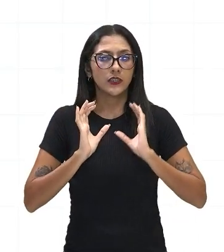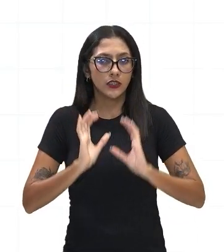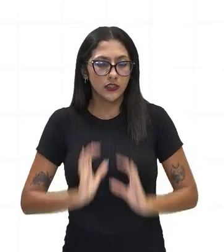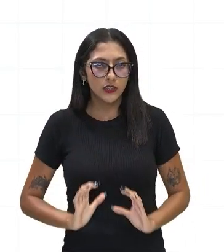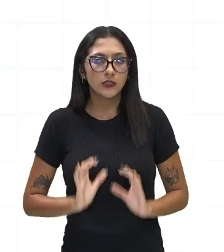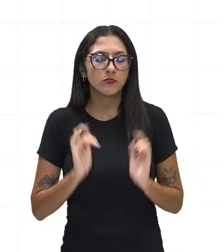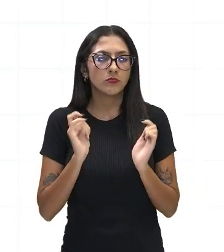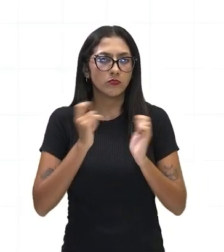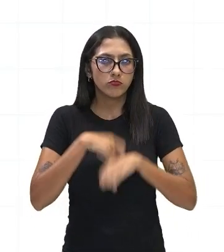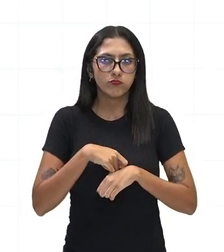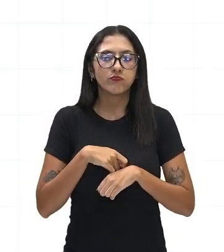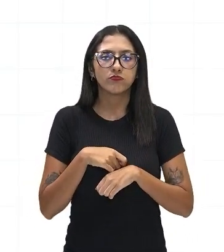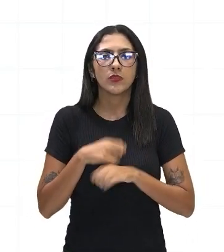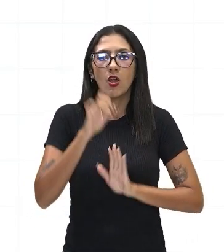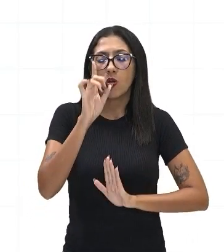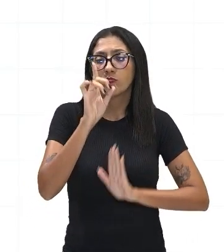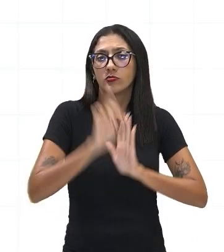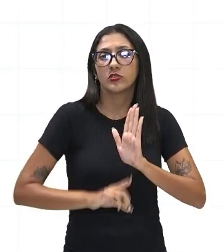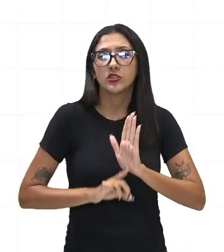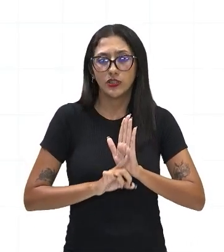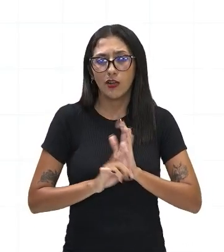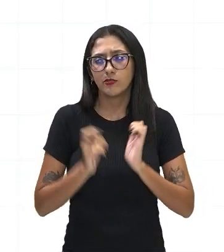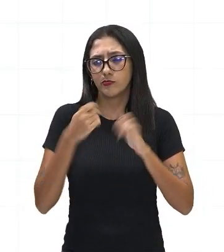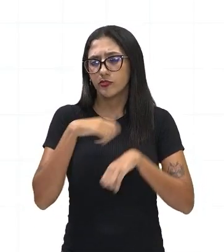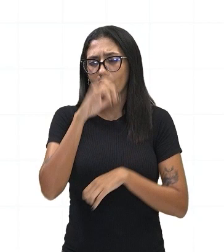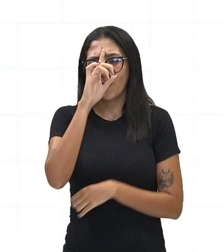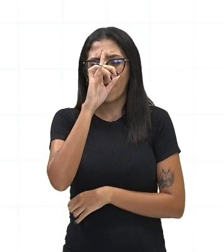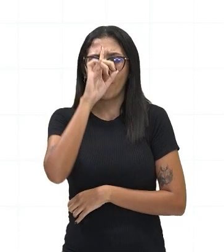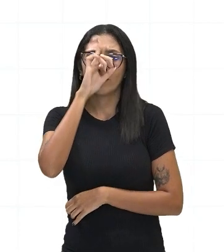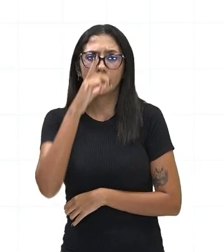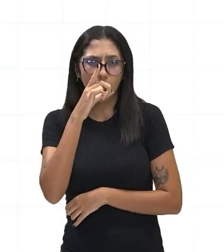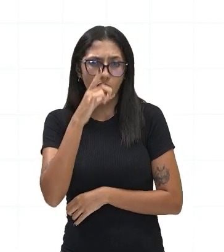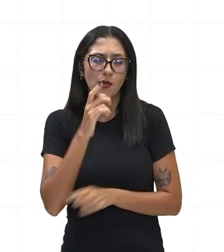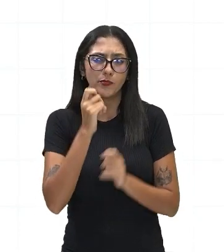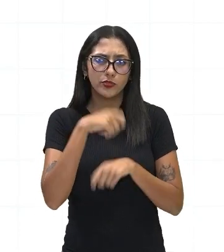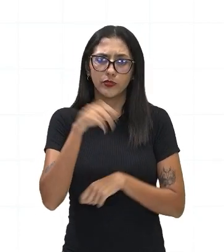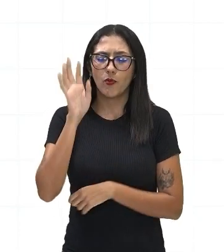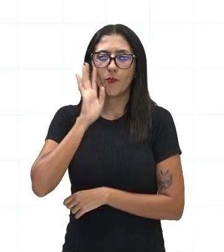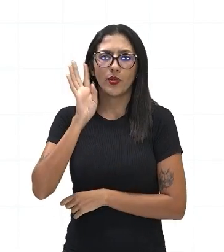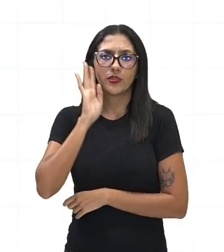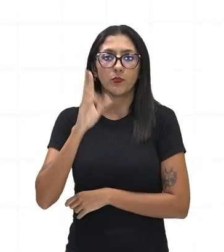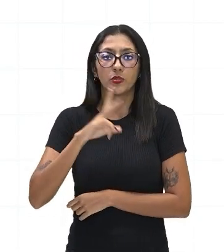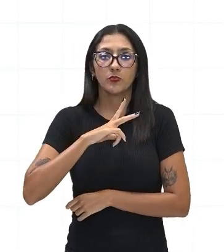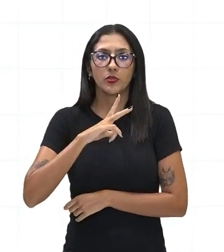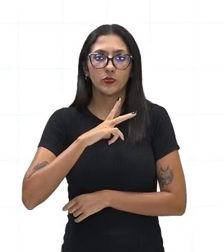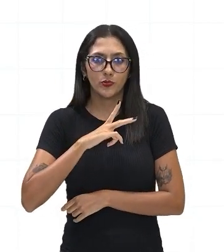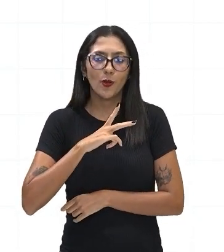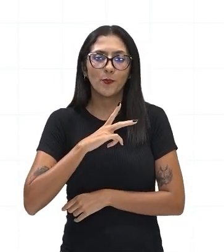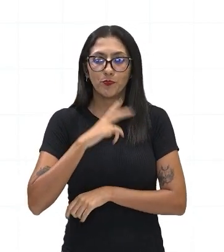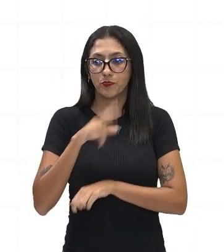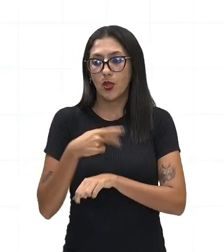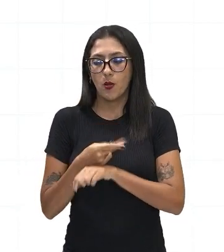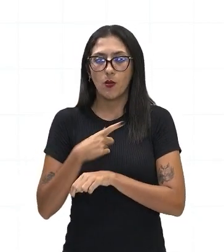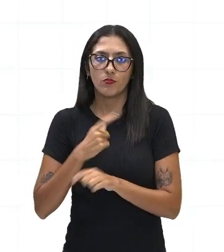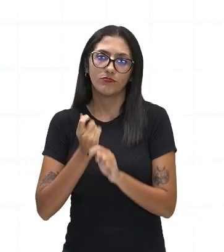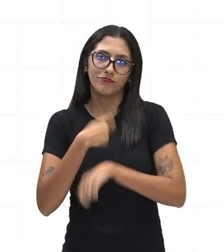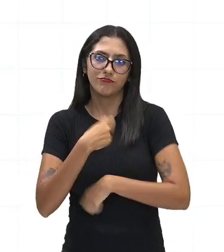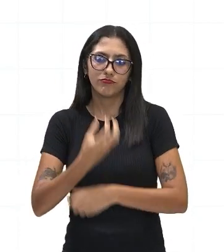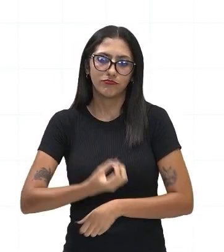constitui-se nesse direito de ter uma ideia, de ter um pensamento e poder